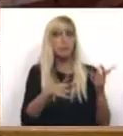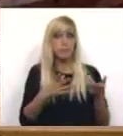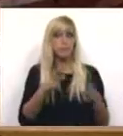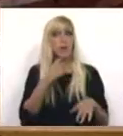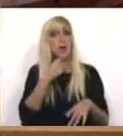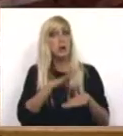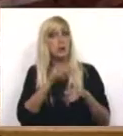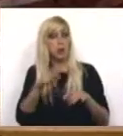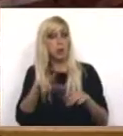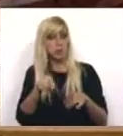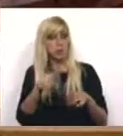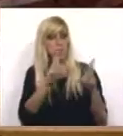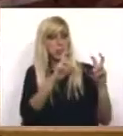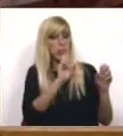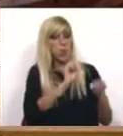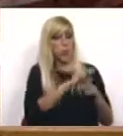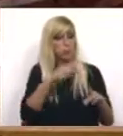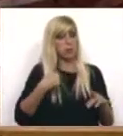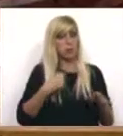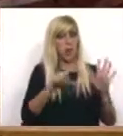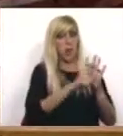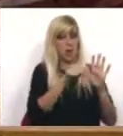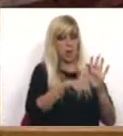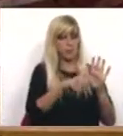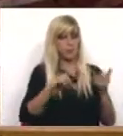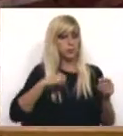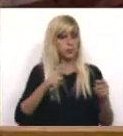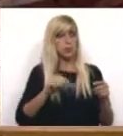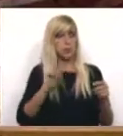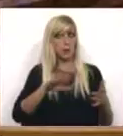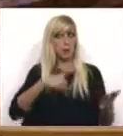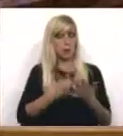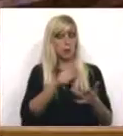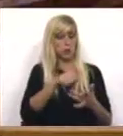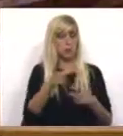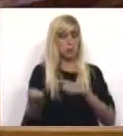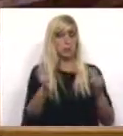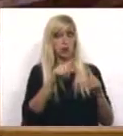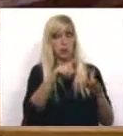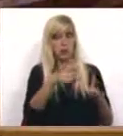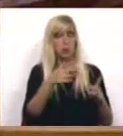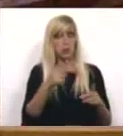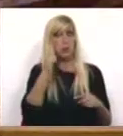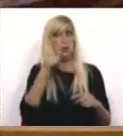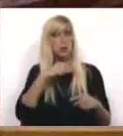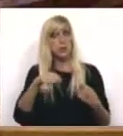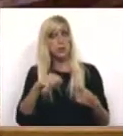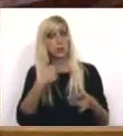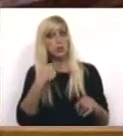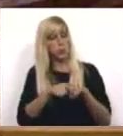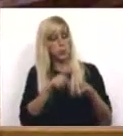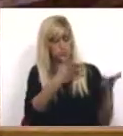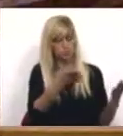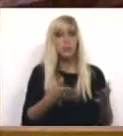sobre essa matéria que versa uma outra iniciativa legislativa que os Verdes também hoje trouxeram para discussão. Senhor Presidente, senhoras e senhores